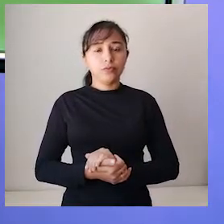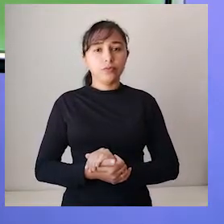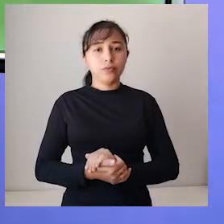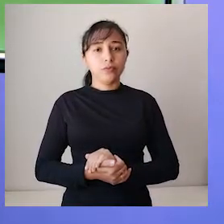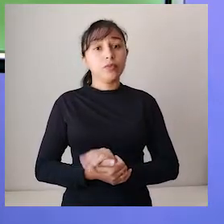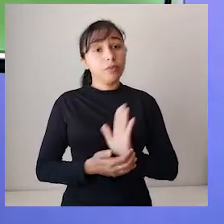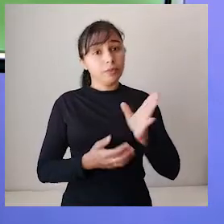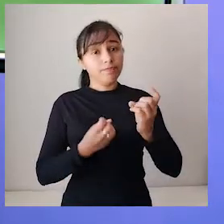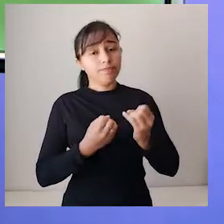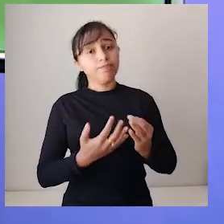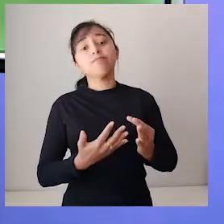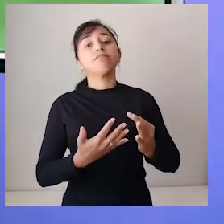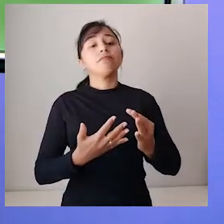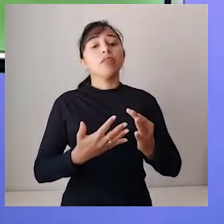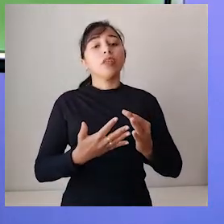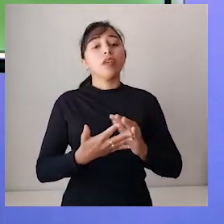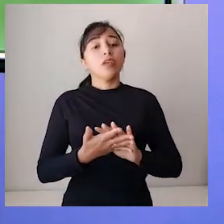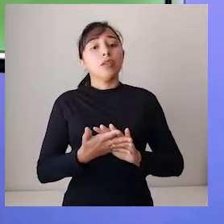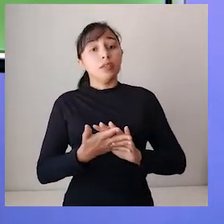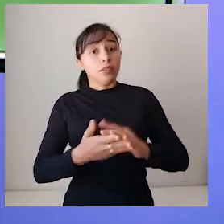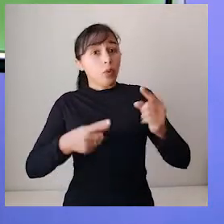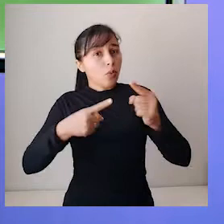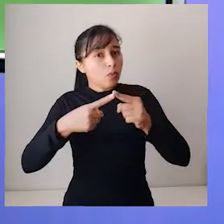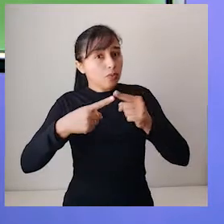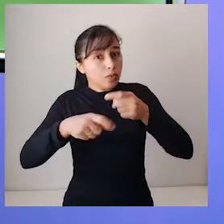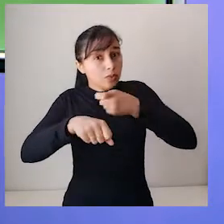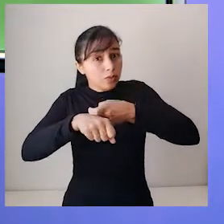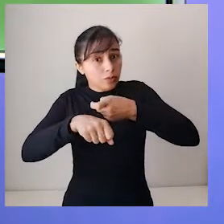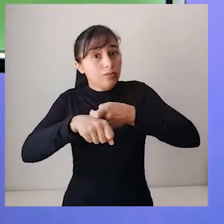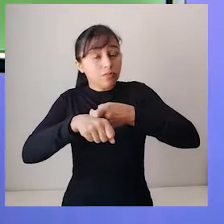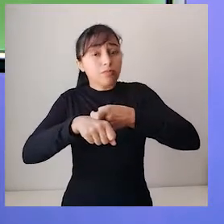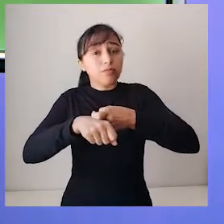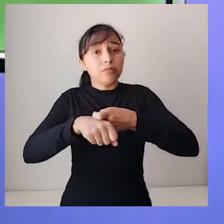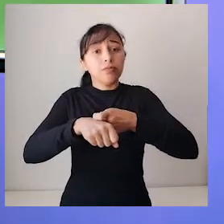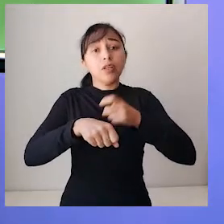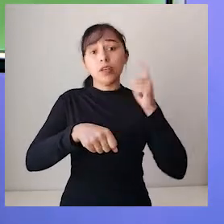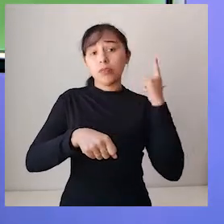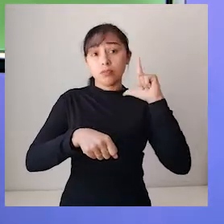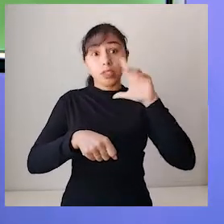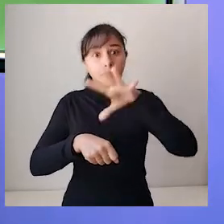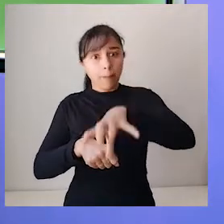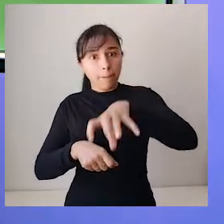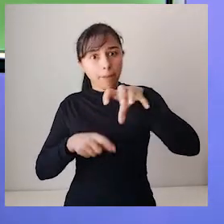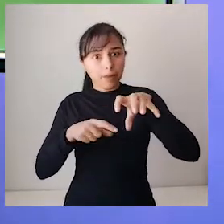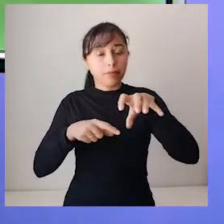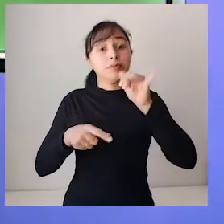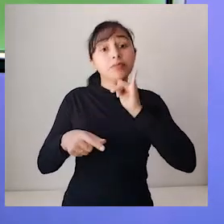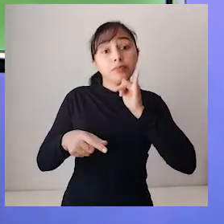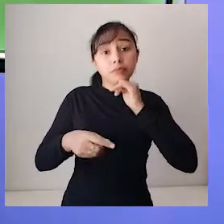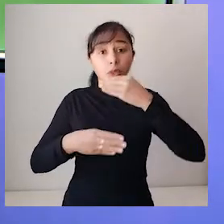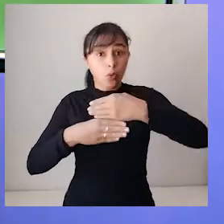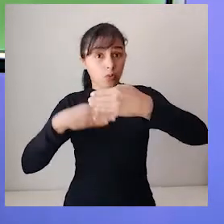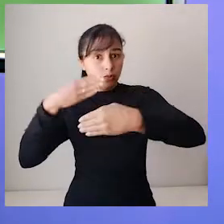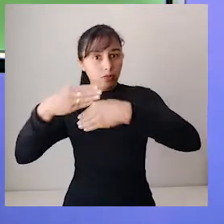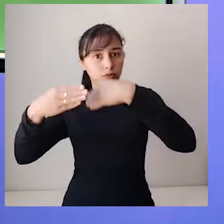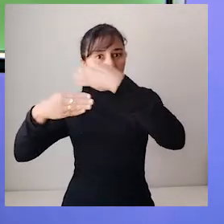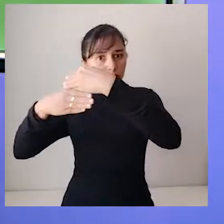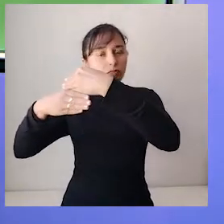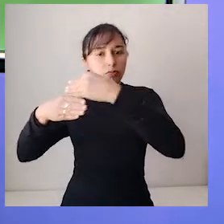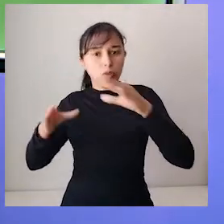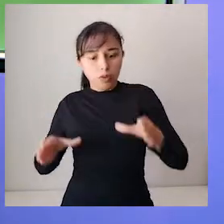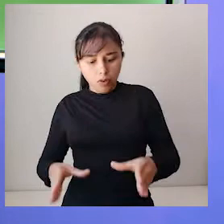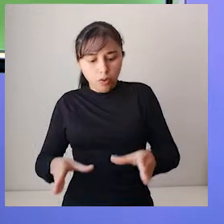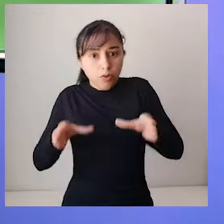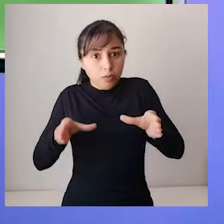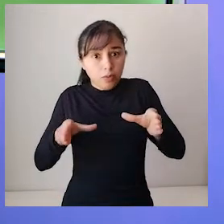Como eu falei, o estado sólido ele é palpável. Um tijolo, por exemplo, ele tem um volume, uma